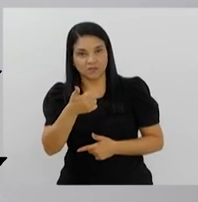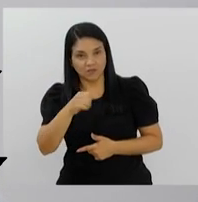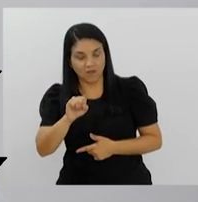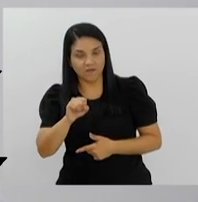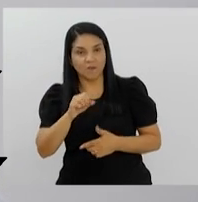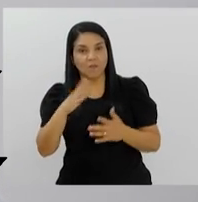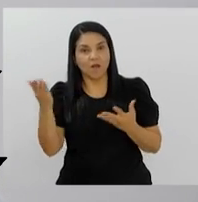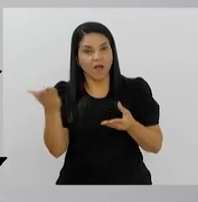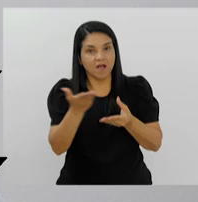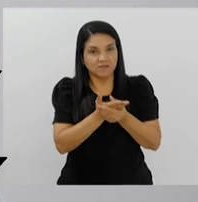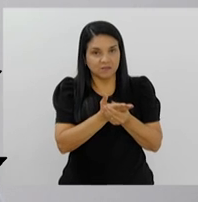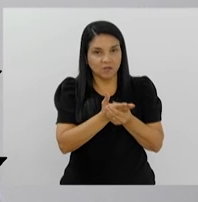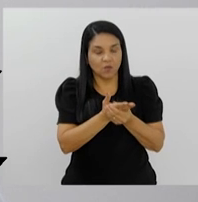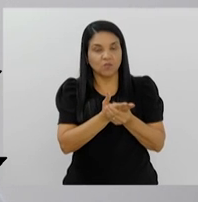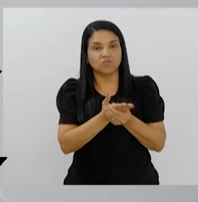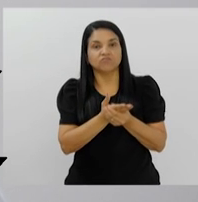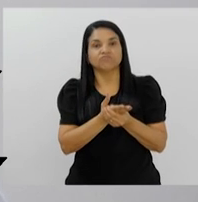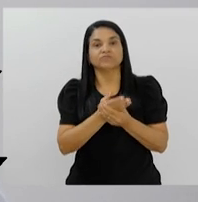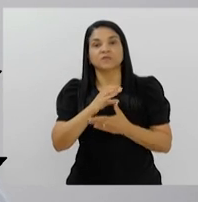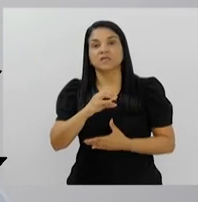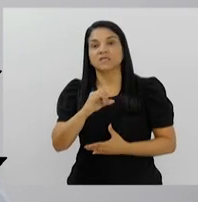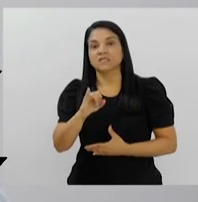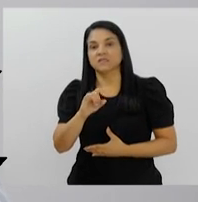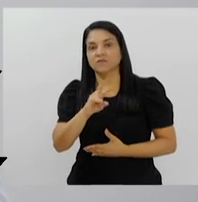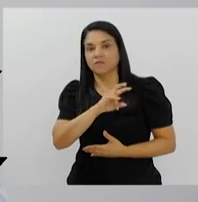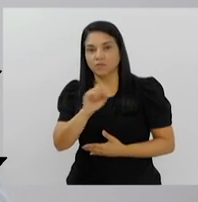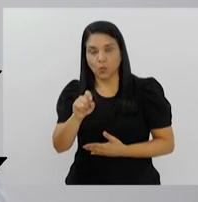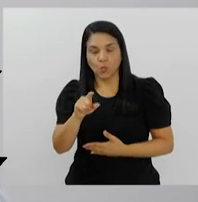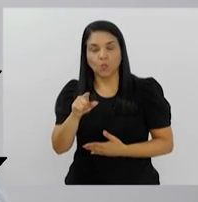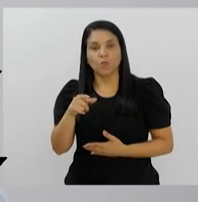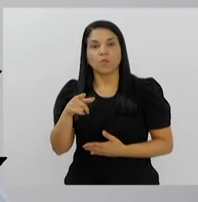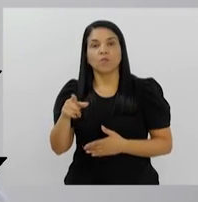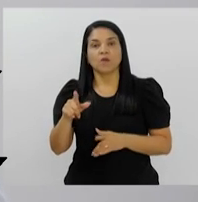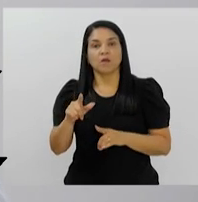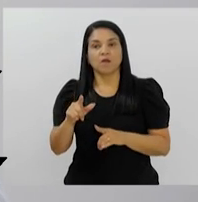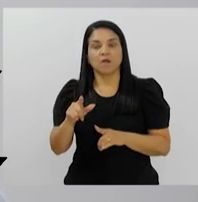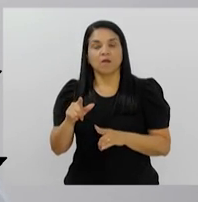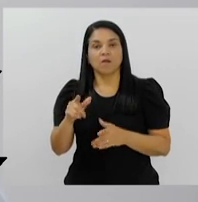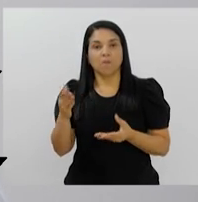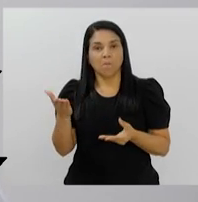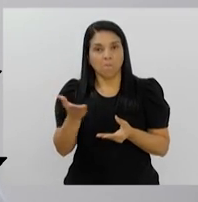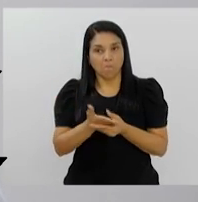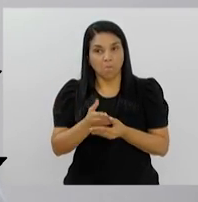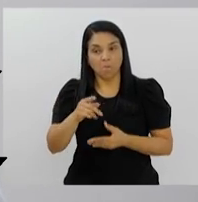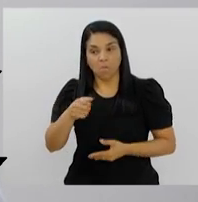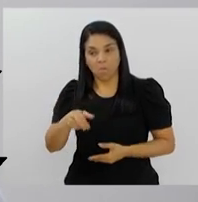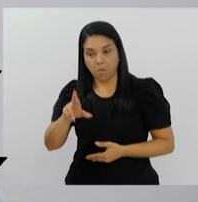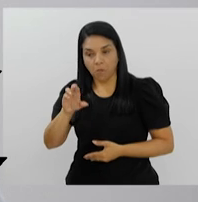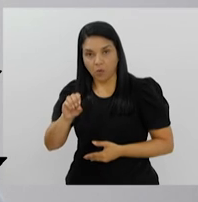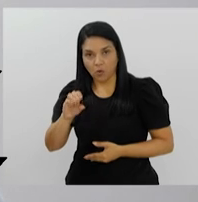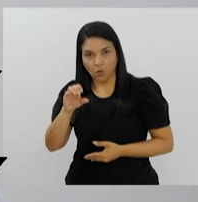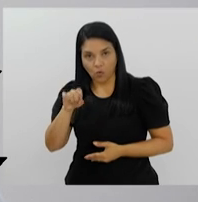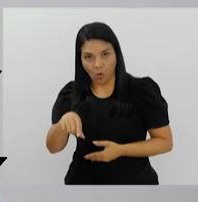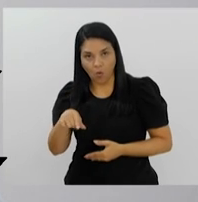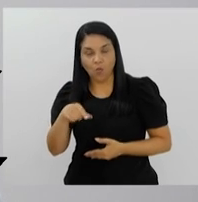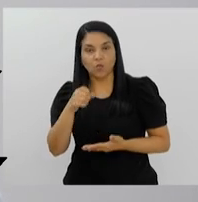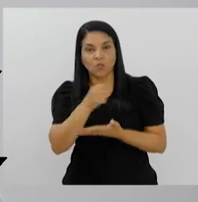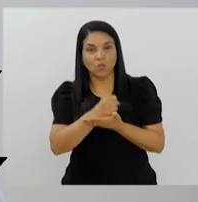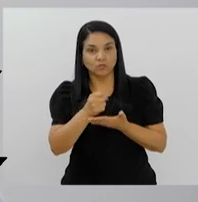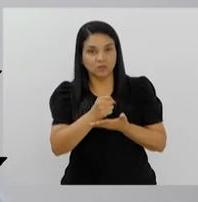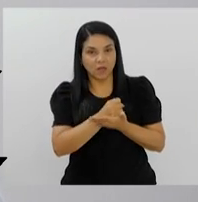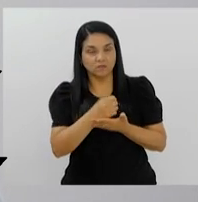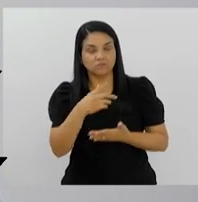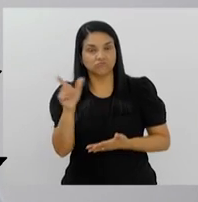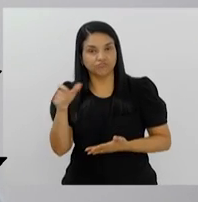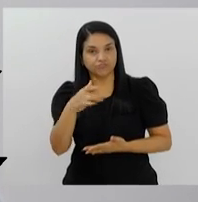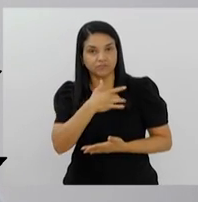pública movida pelo próprio Procon sobre as clausulas contratuais do plano de saúde que exige a fidelidade